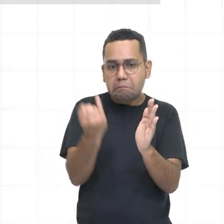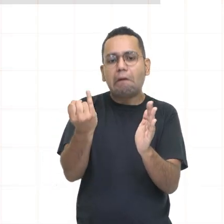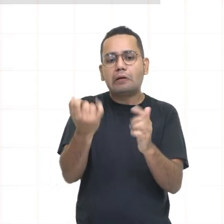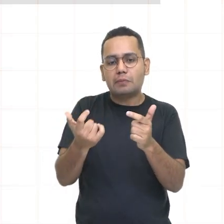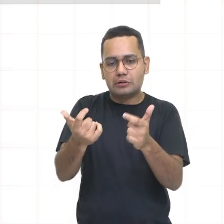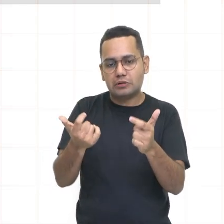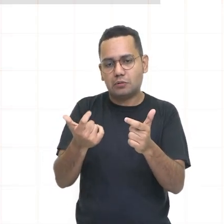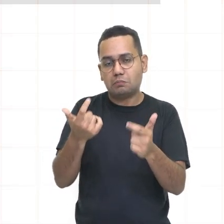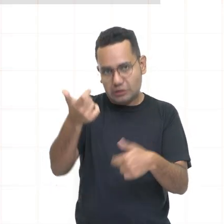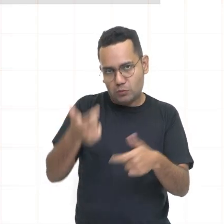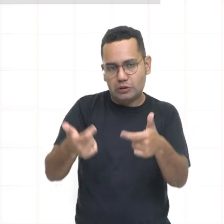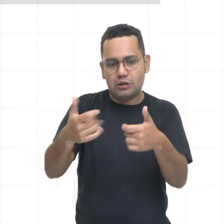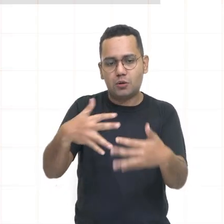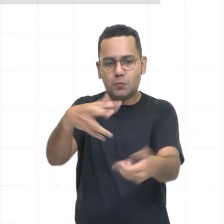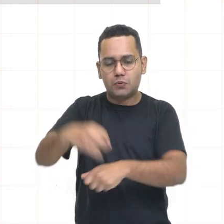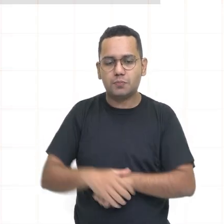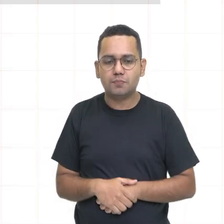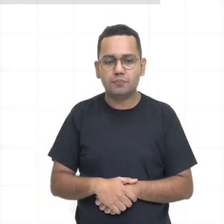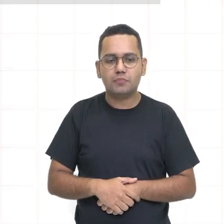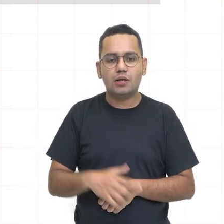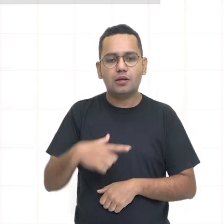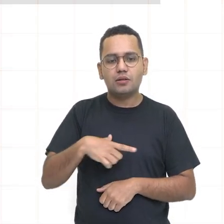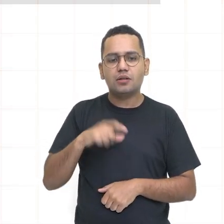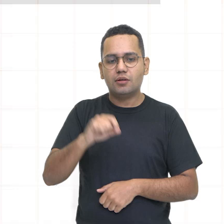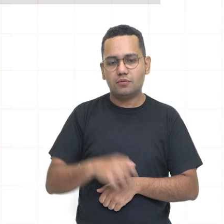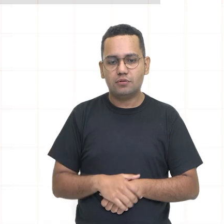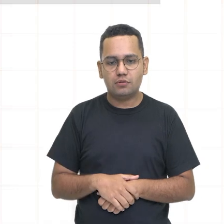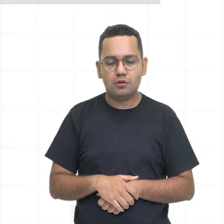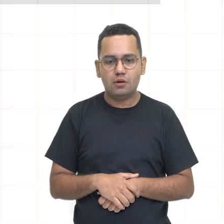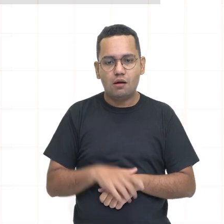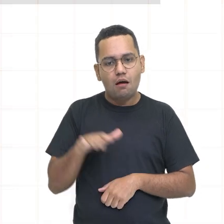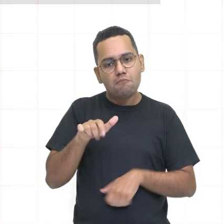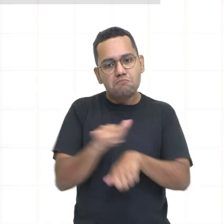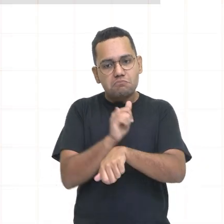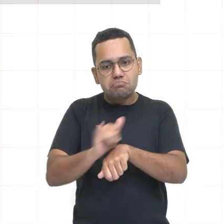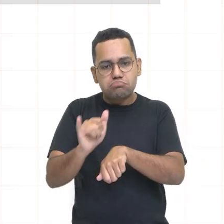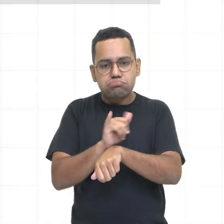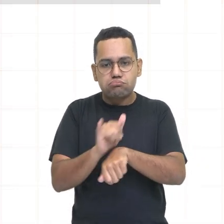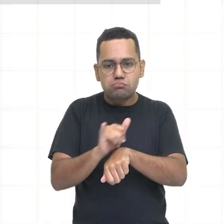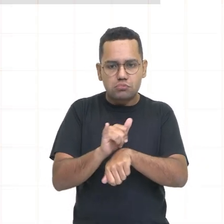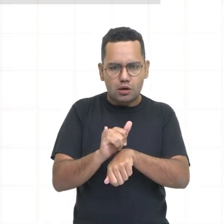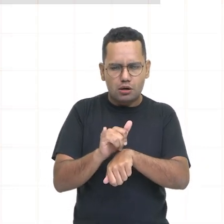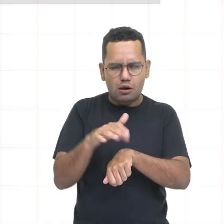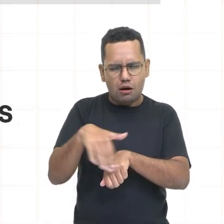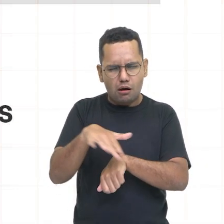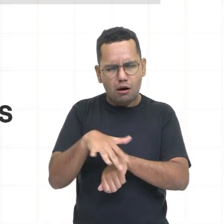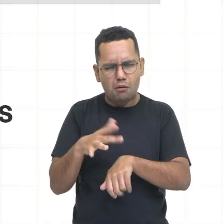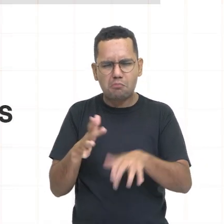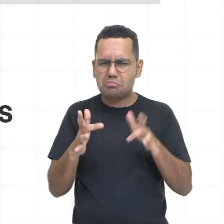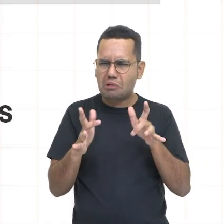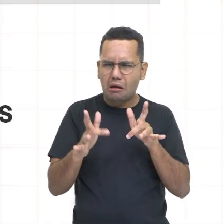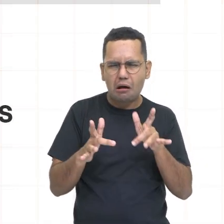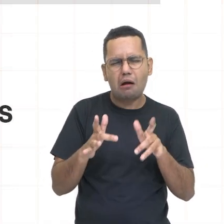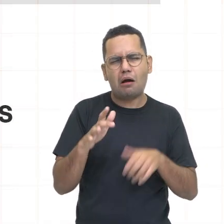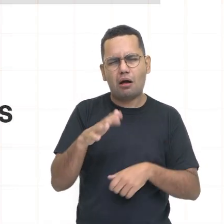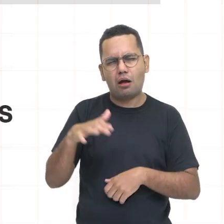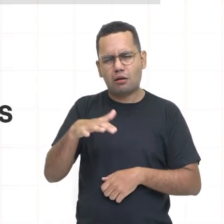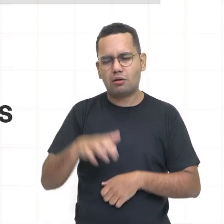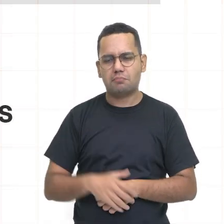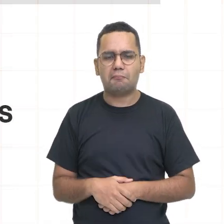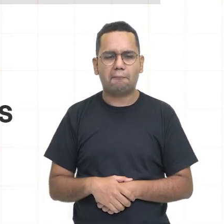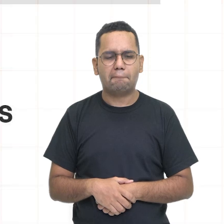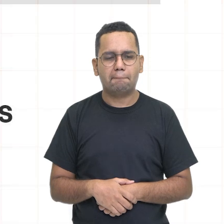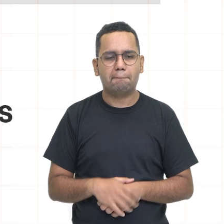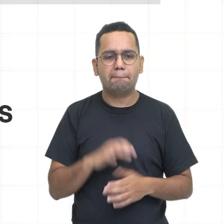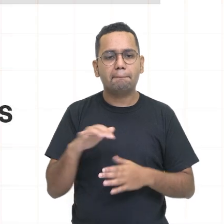de virada no teatro da Operação Oriental. Essa batalha vai destruir a